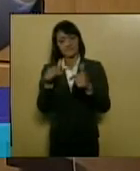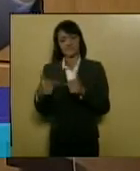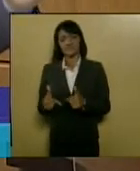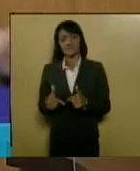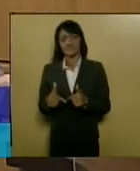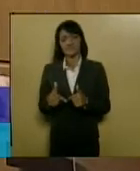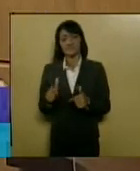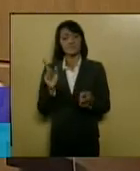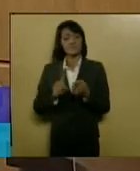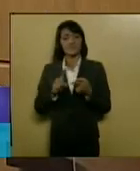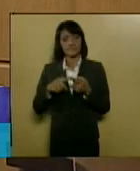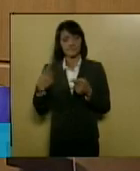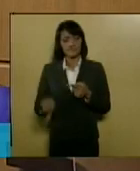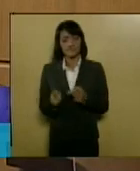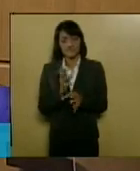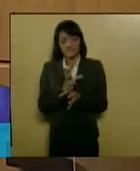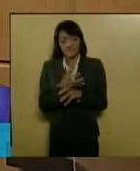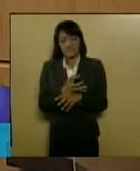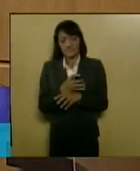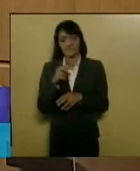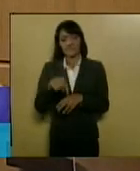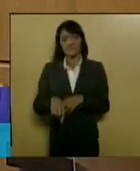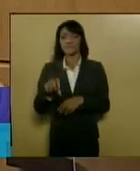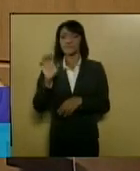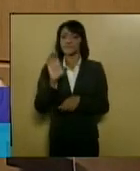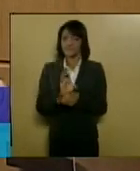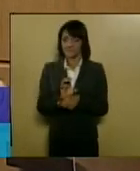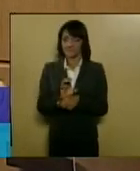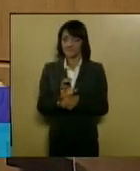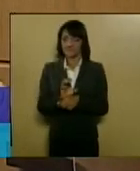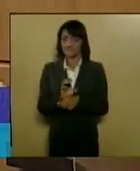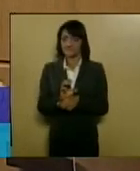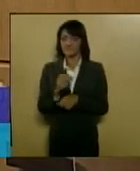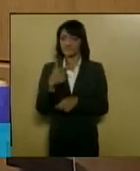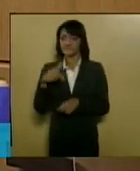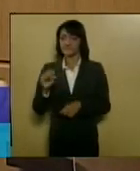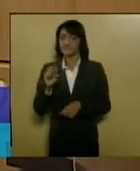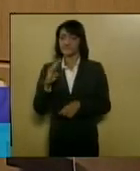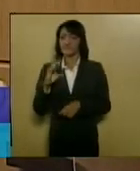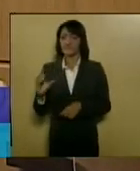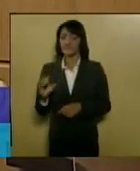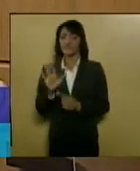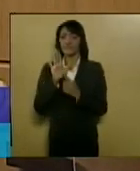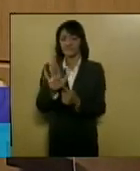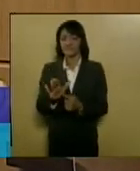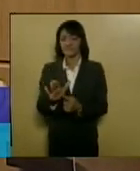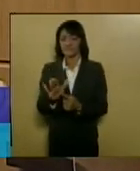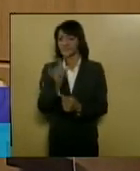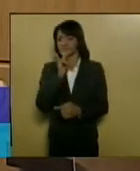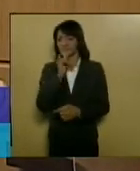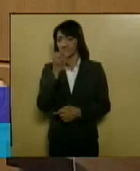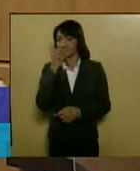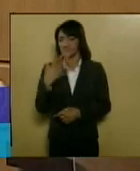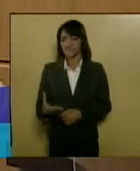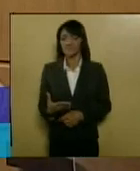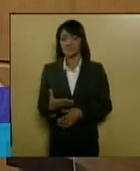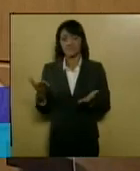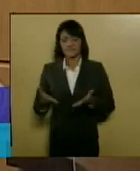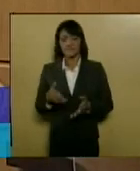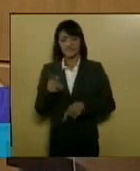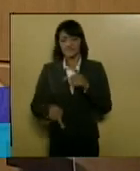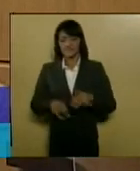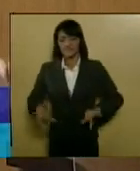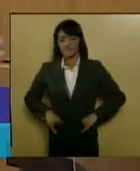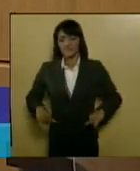seca que nós temos aqui no nosso estado, o Exército dá grande exemplo, como deu agora, uma seca que castigou o povo